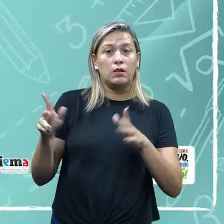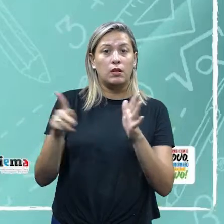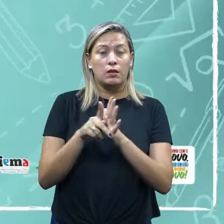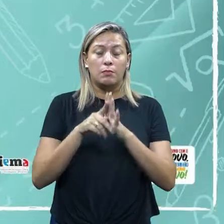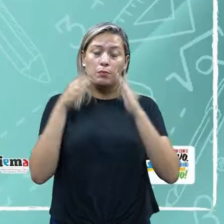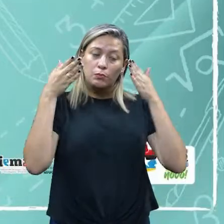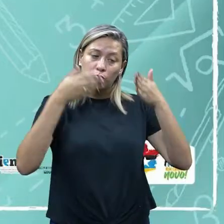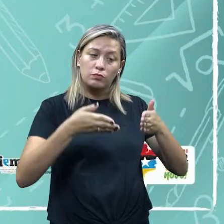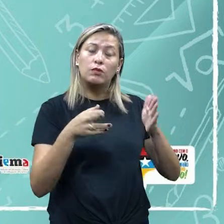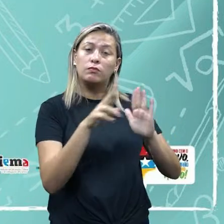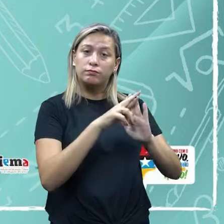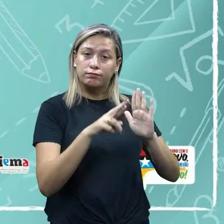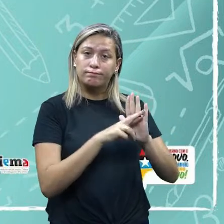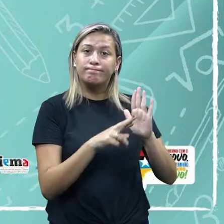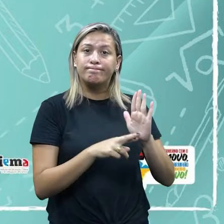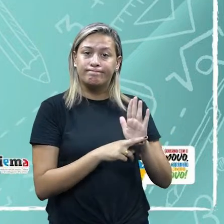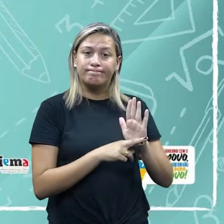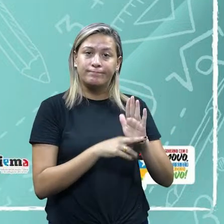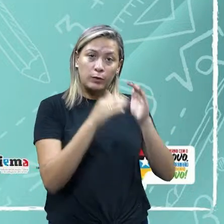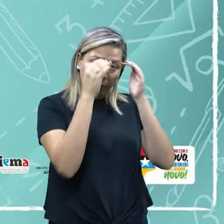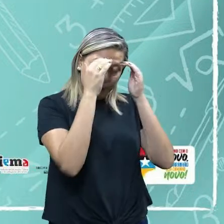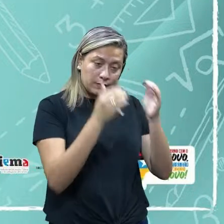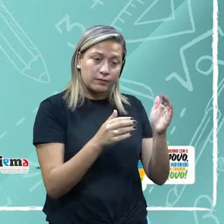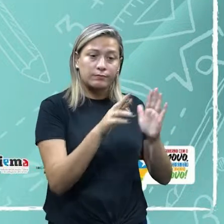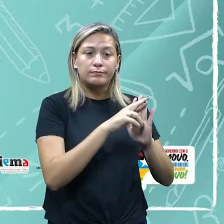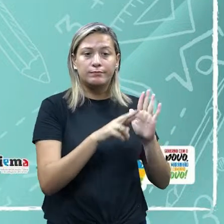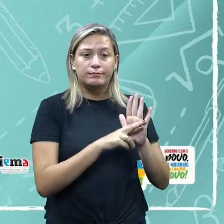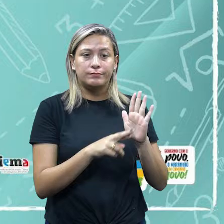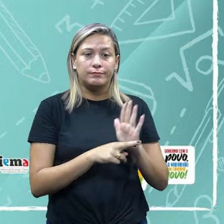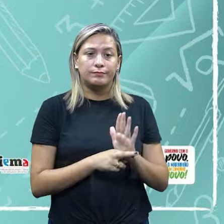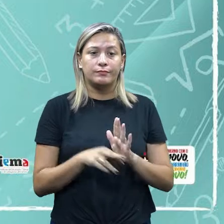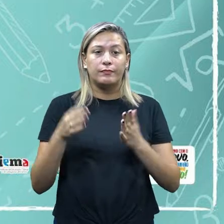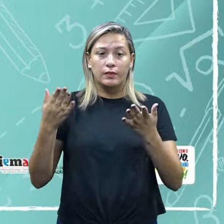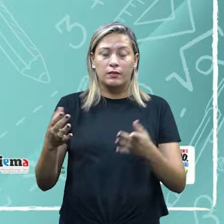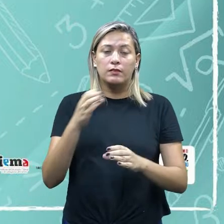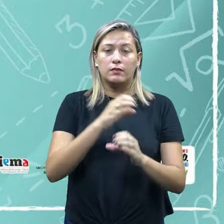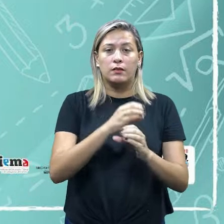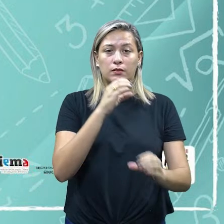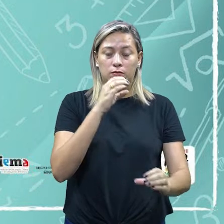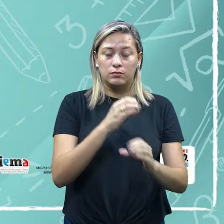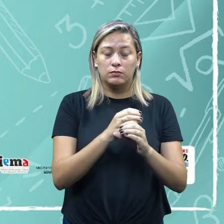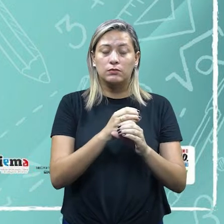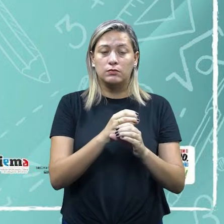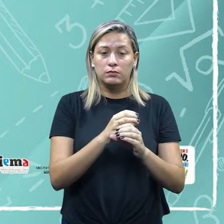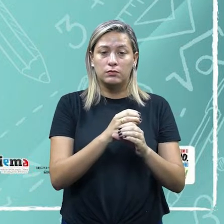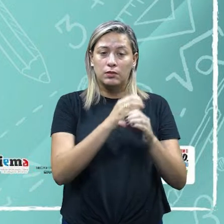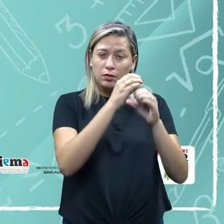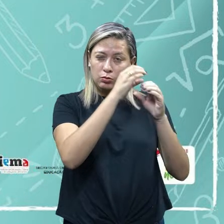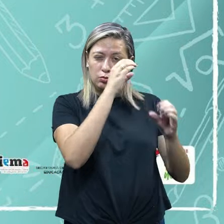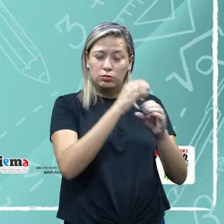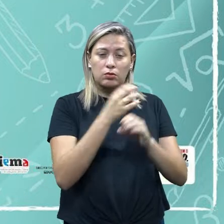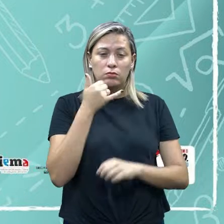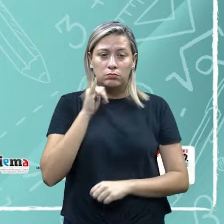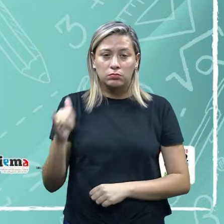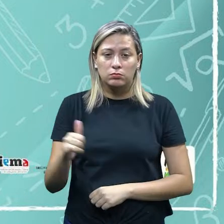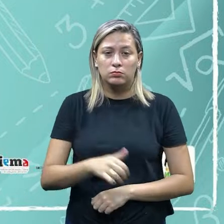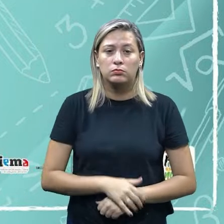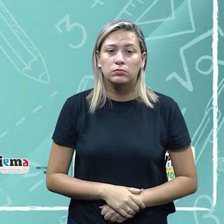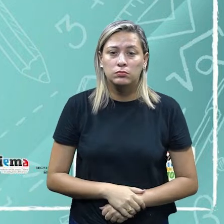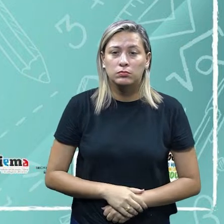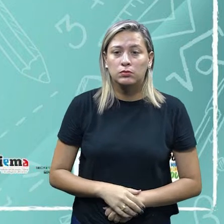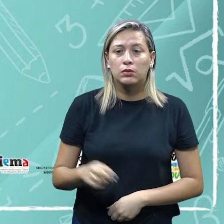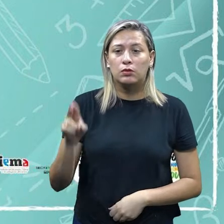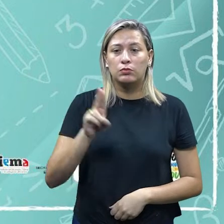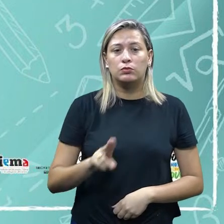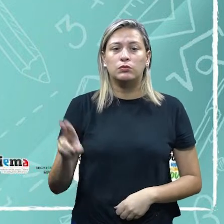padronização. Dentro da engenharia elétrica, em projetos de engenharia eletricista, o AutoCAD é usado principalmente no planejamento